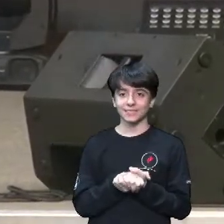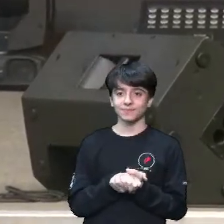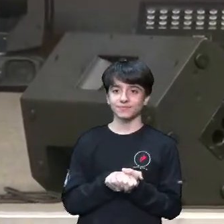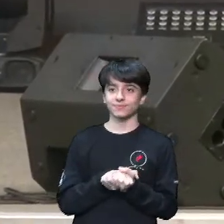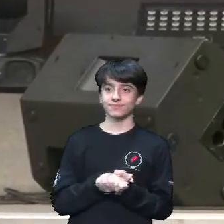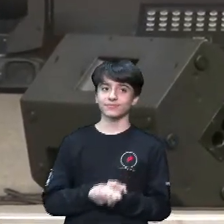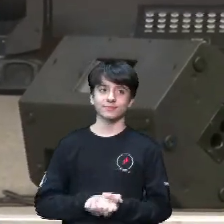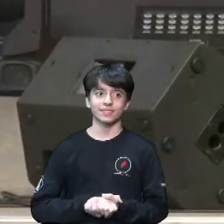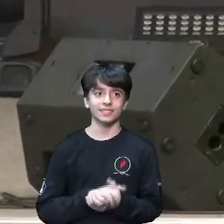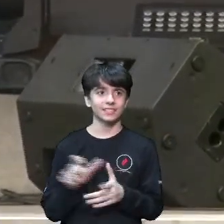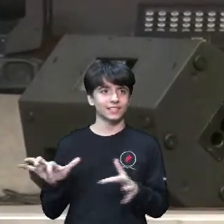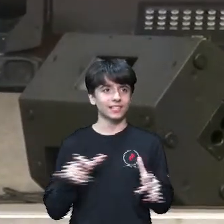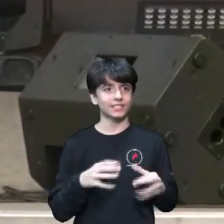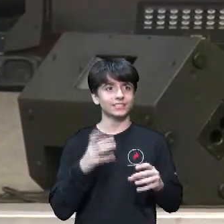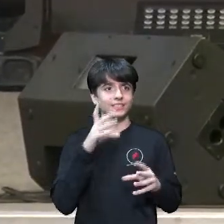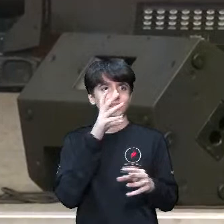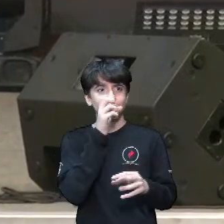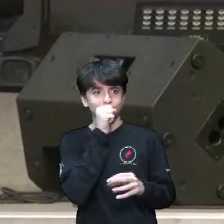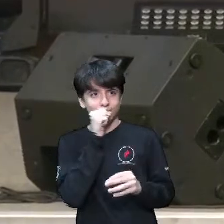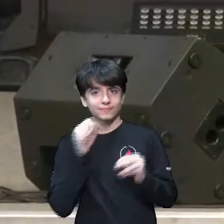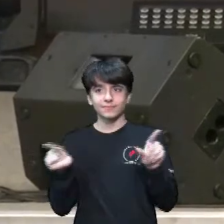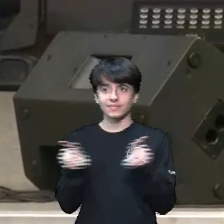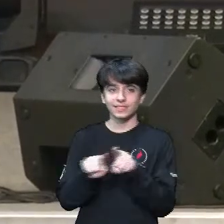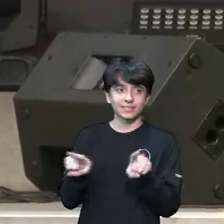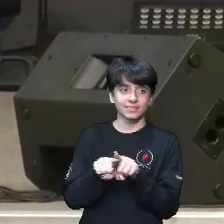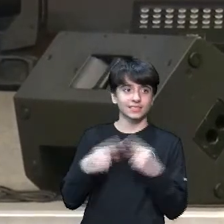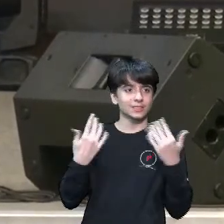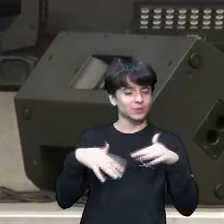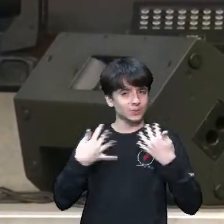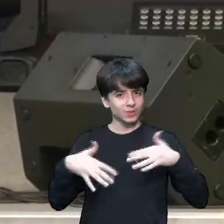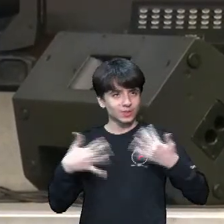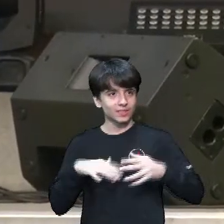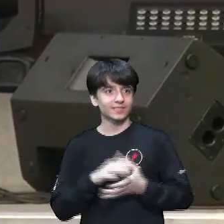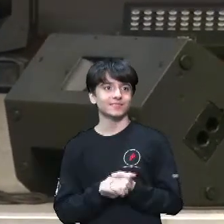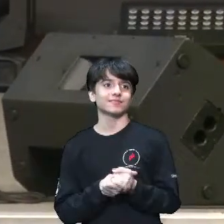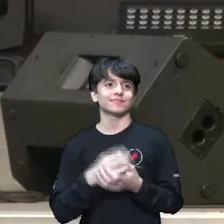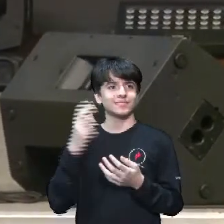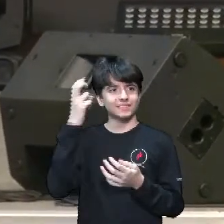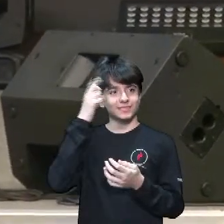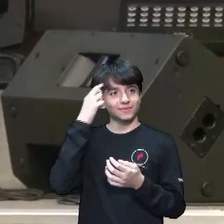tecladista cantando. Eu falei que era o Marquinhos que era para estar ali cantando, né?